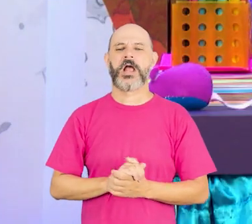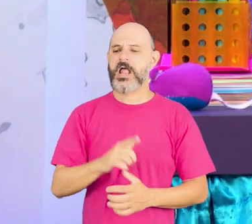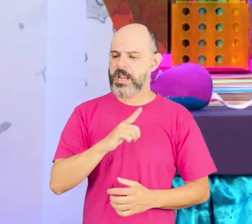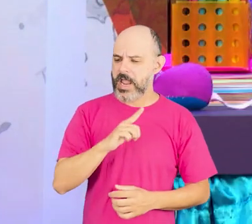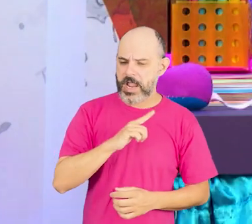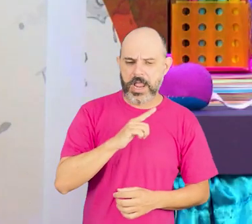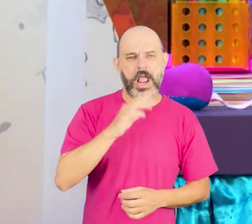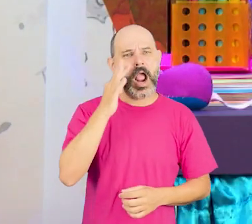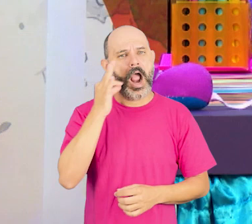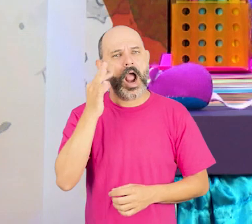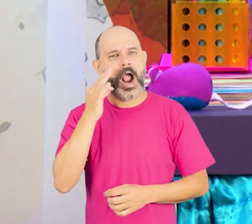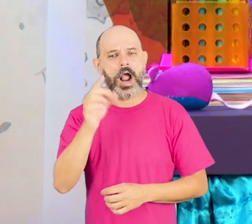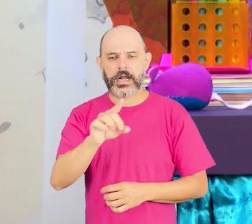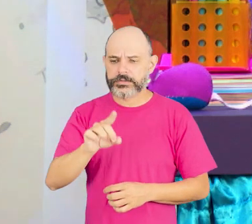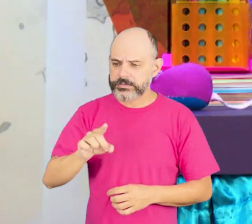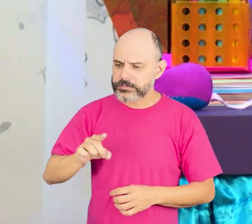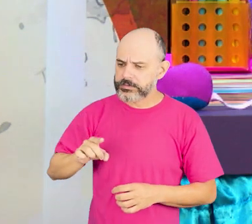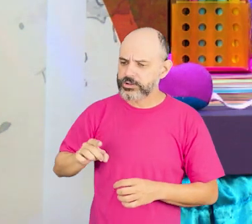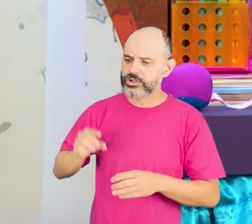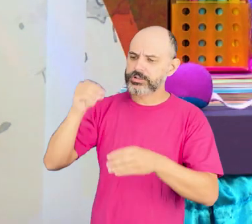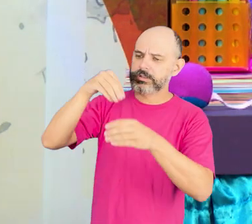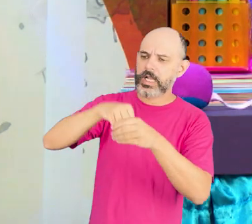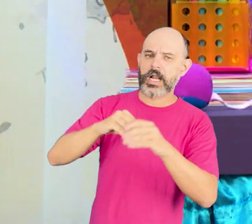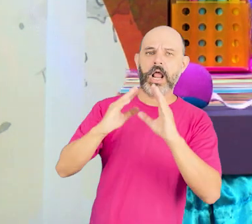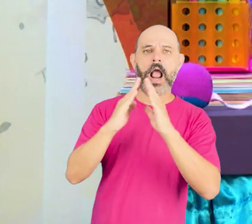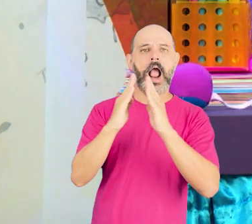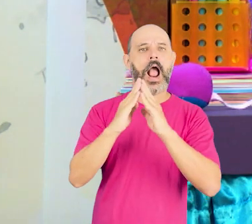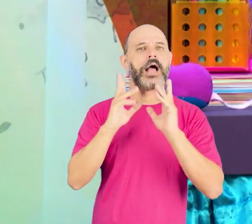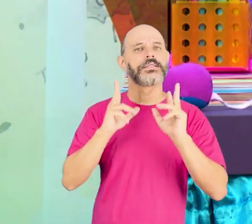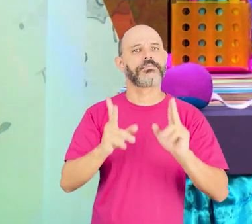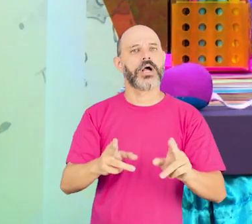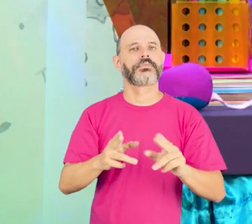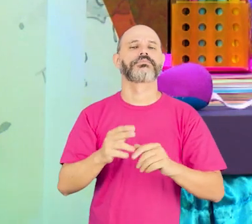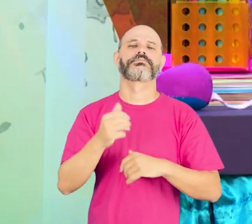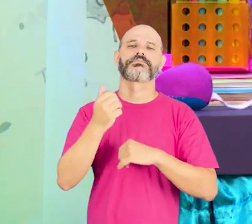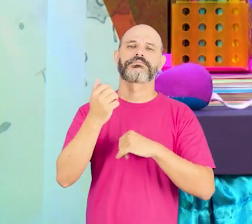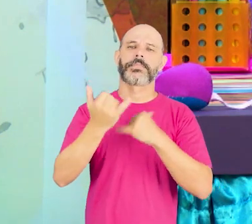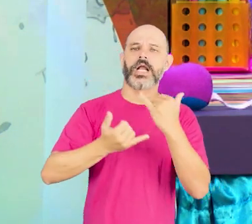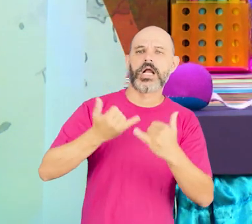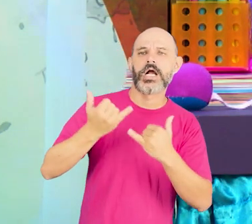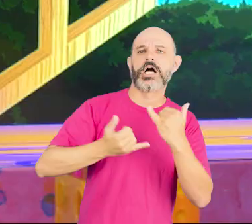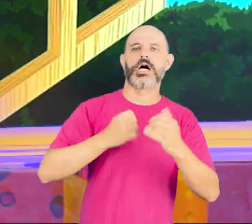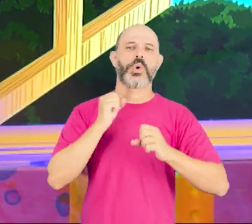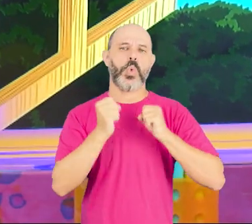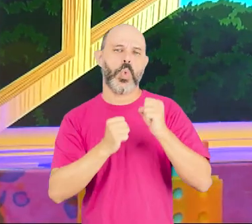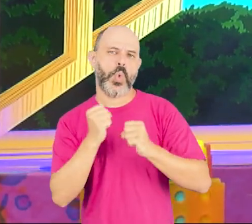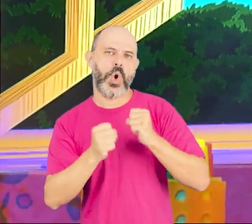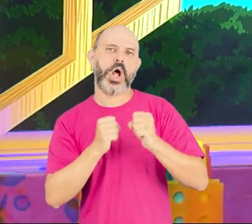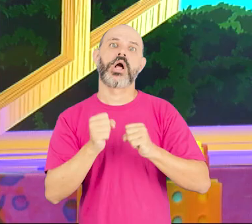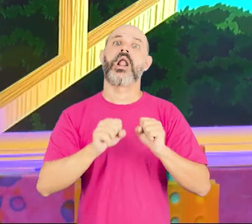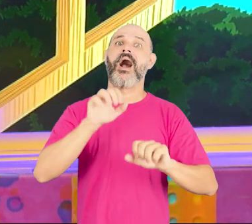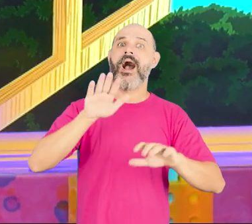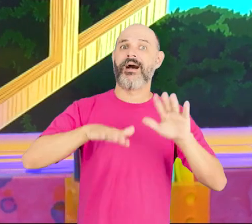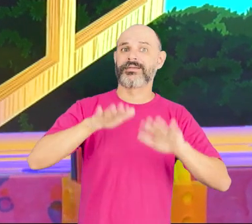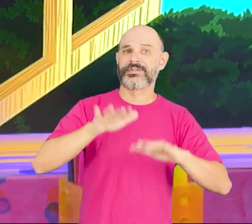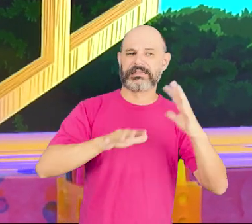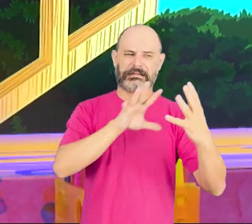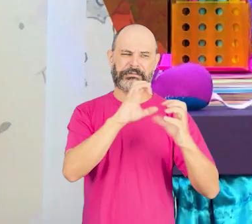Tantos ratinhos vivendo em uma mesma casa, brincando, correndo, até